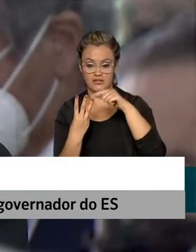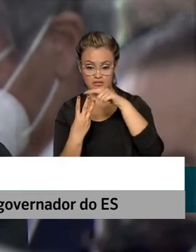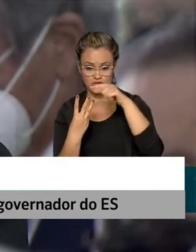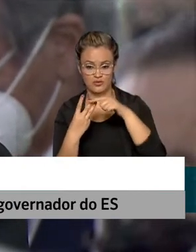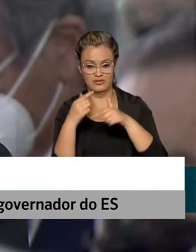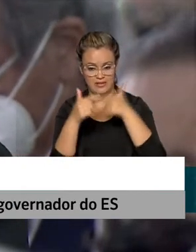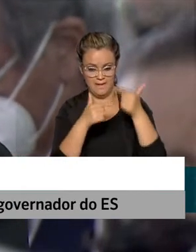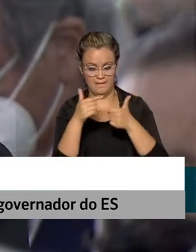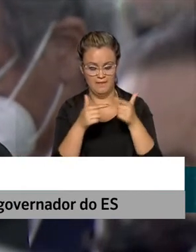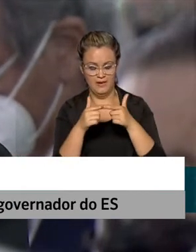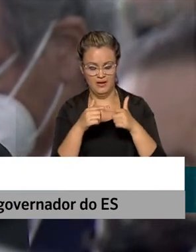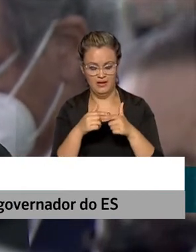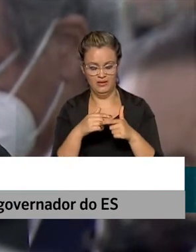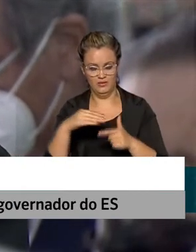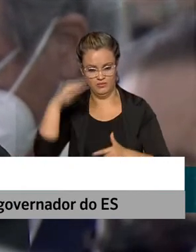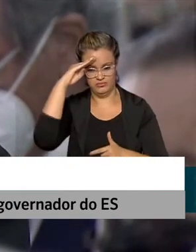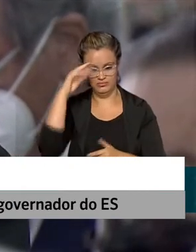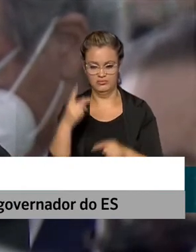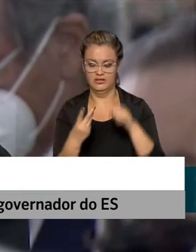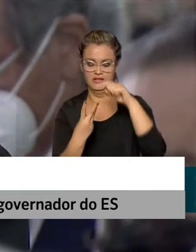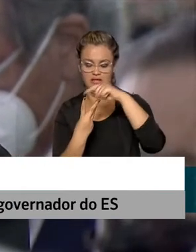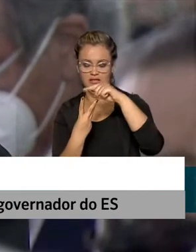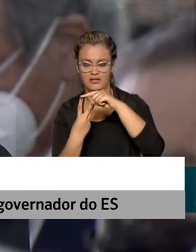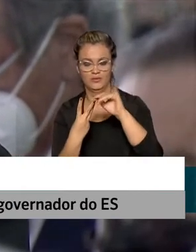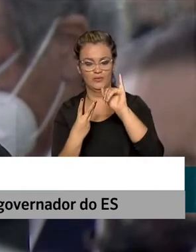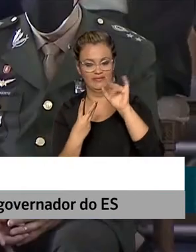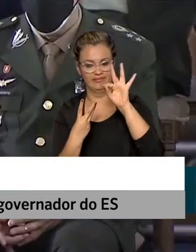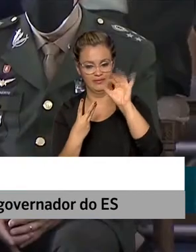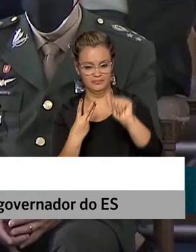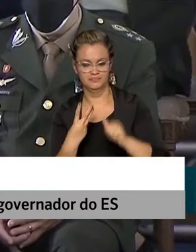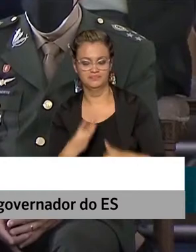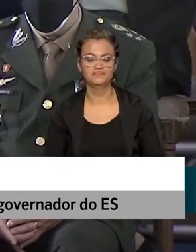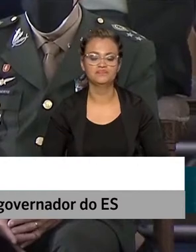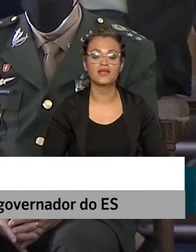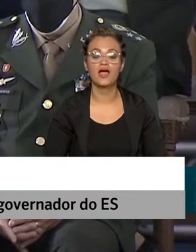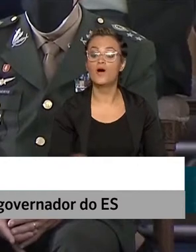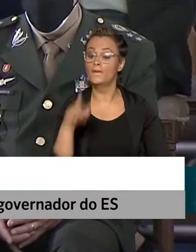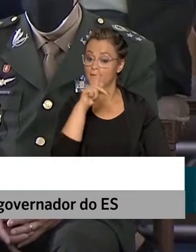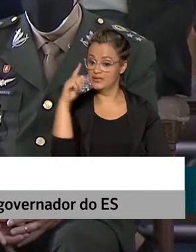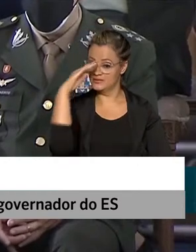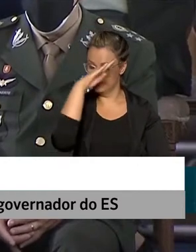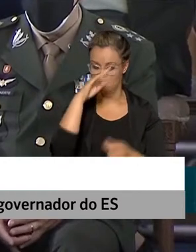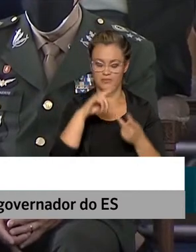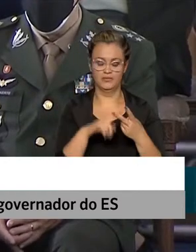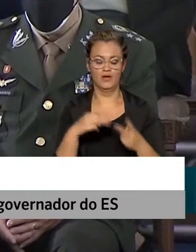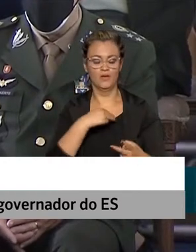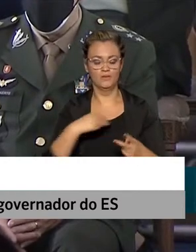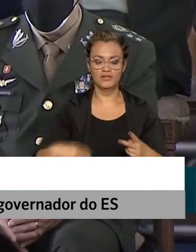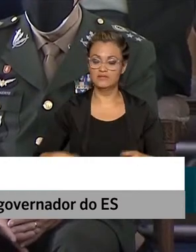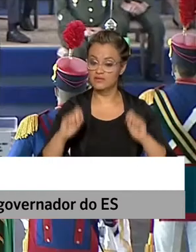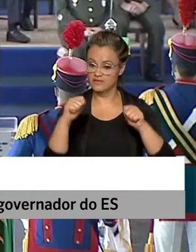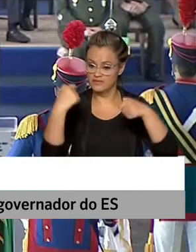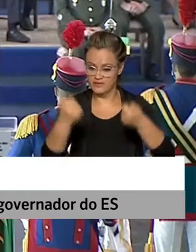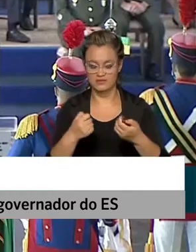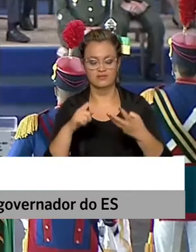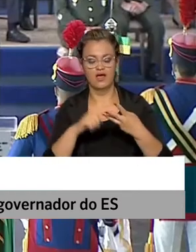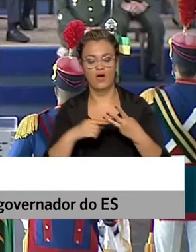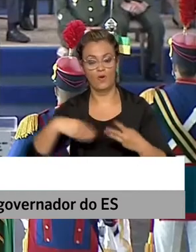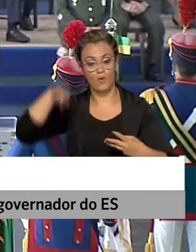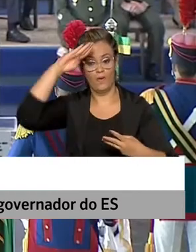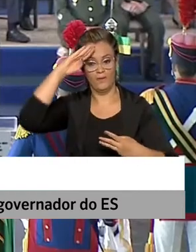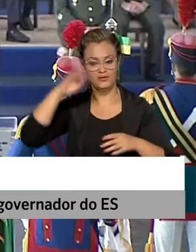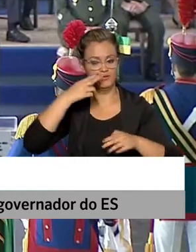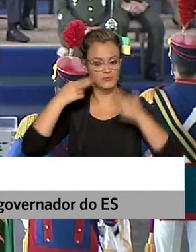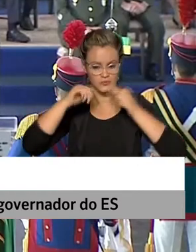Tecnológico Aeronáutico, o ITA. O presidente da República, o ministro de Estado da Defesa, o comandante